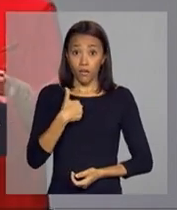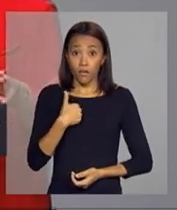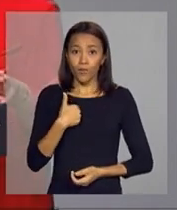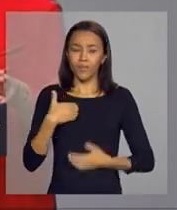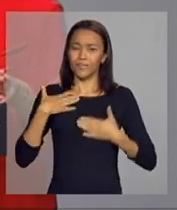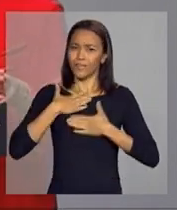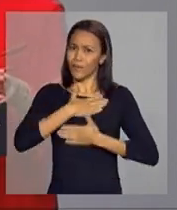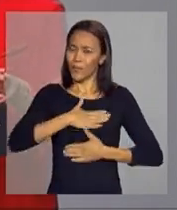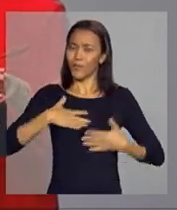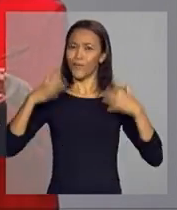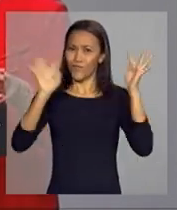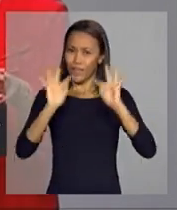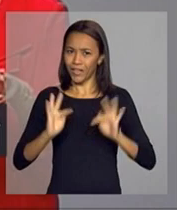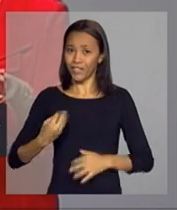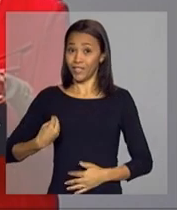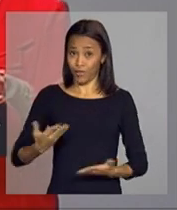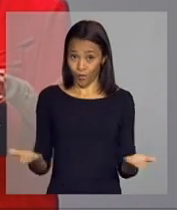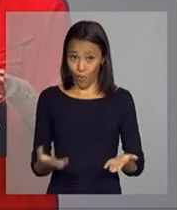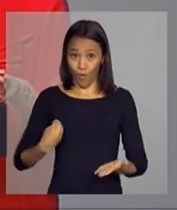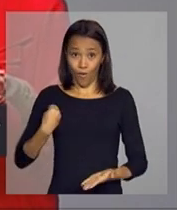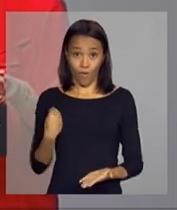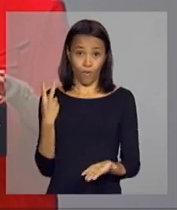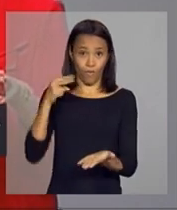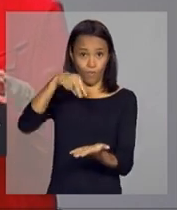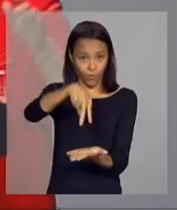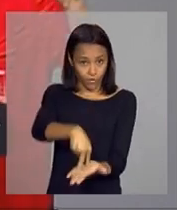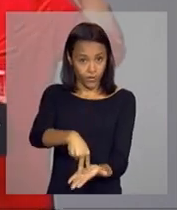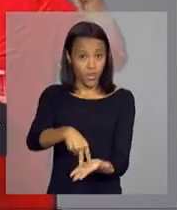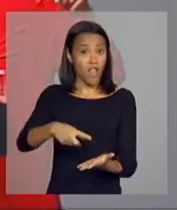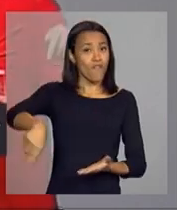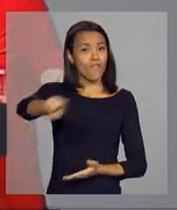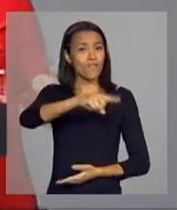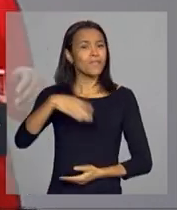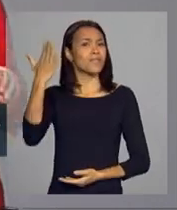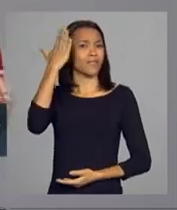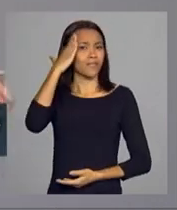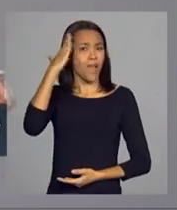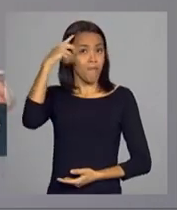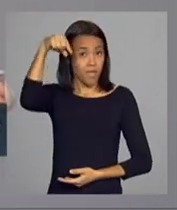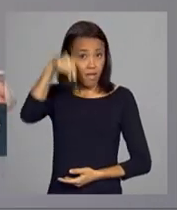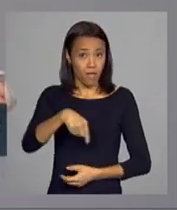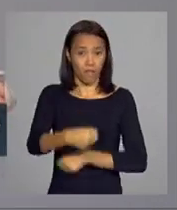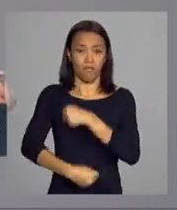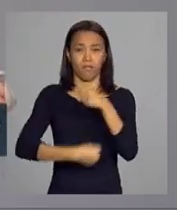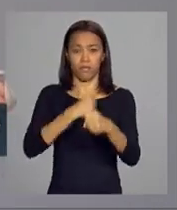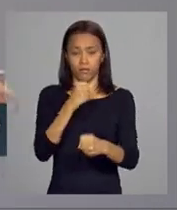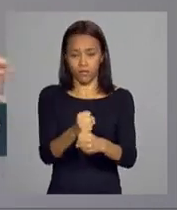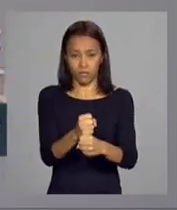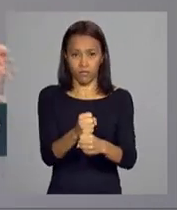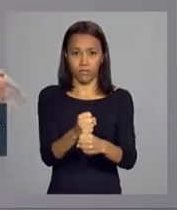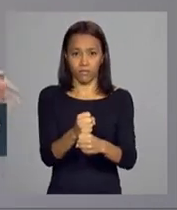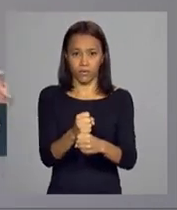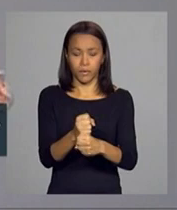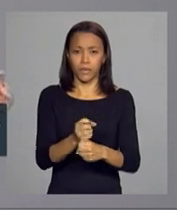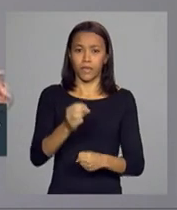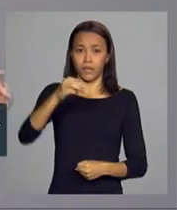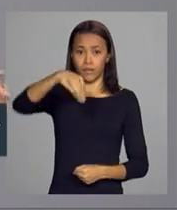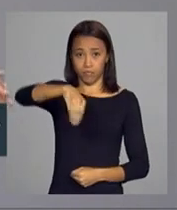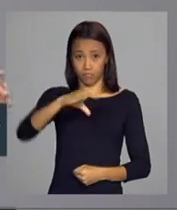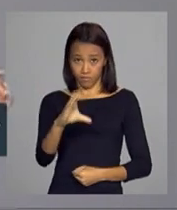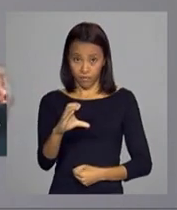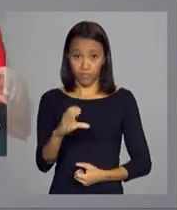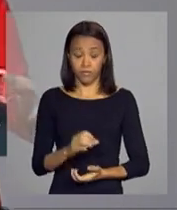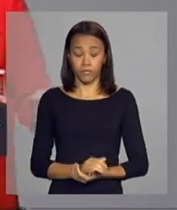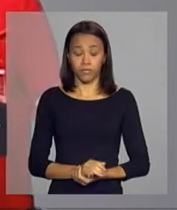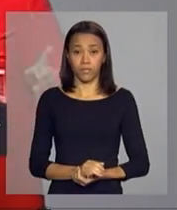muito feliz de estar aqui. Vocês sabem que esse ano, em março,